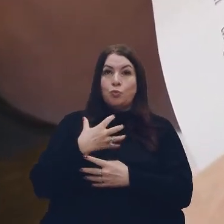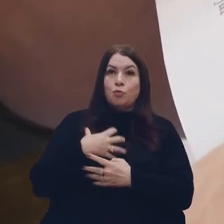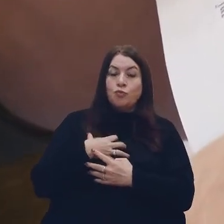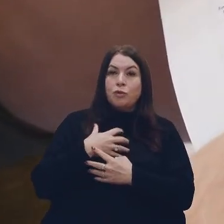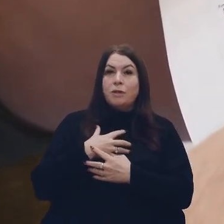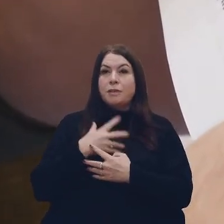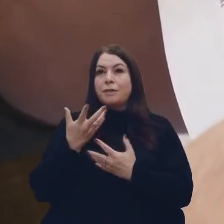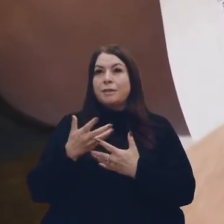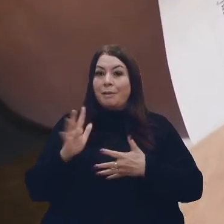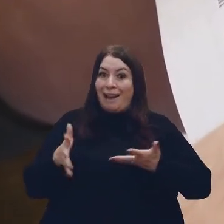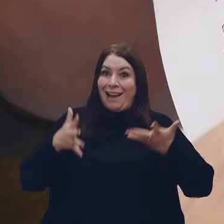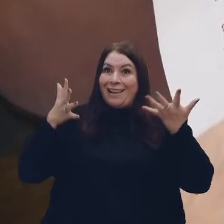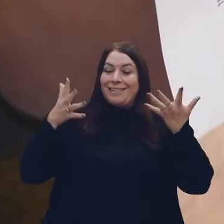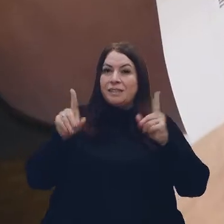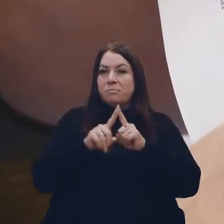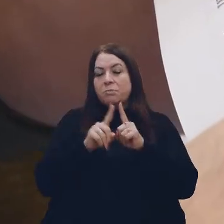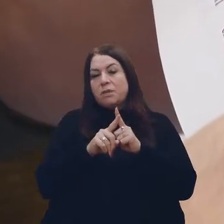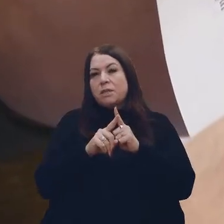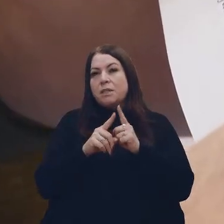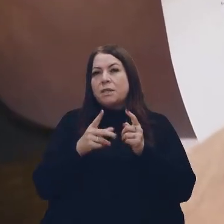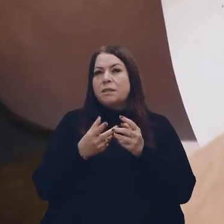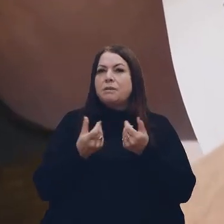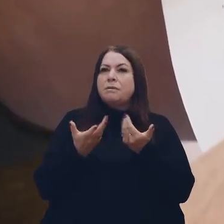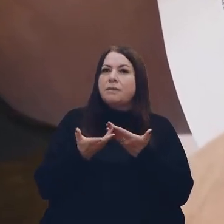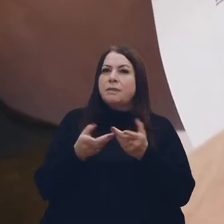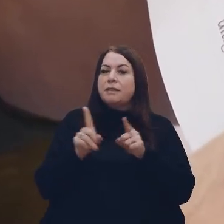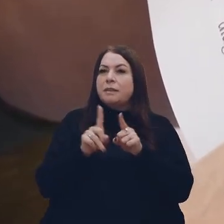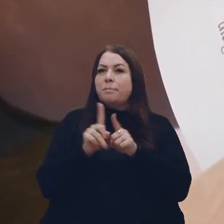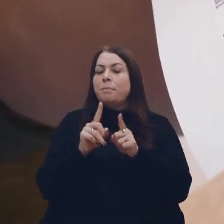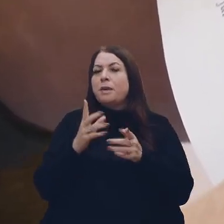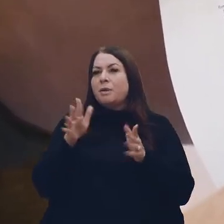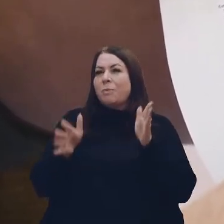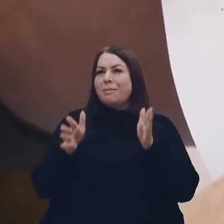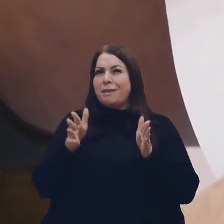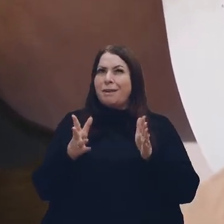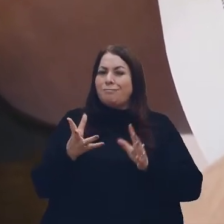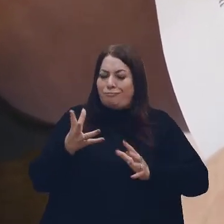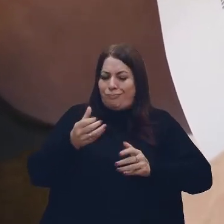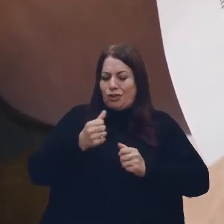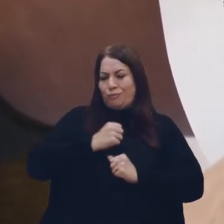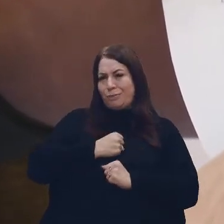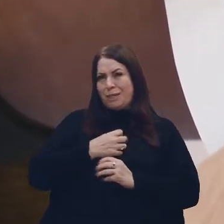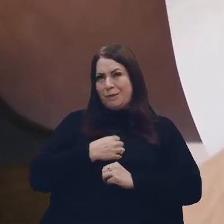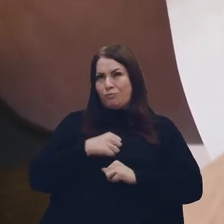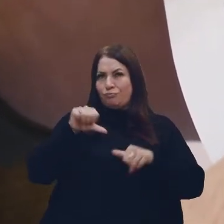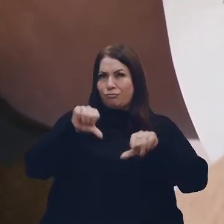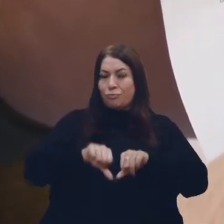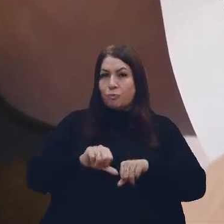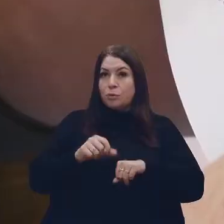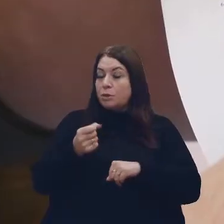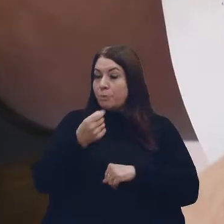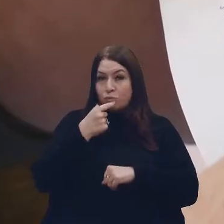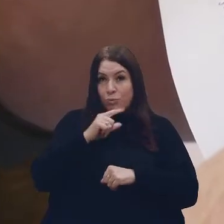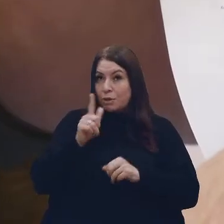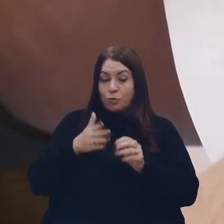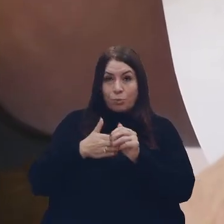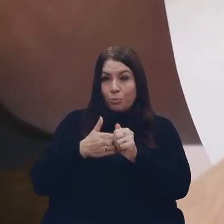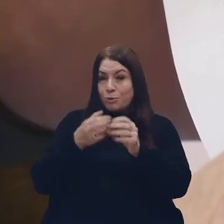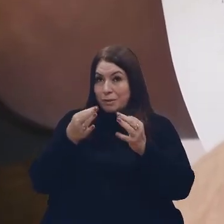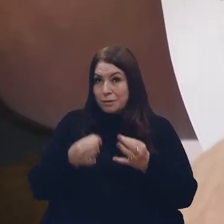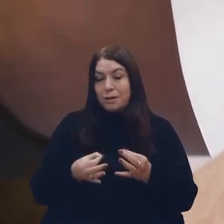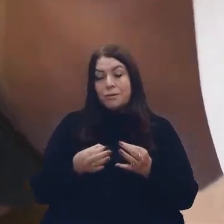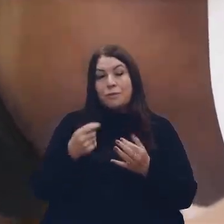forte fase de euforia que despencou em uma fase de depressão. Sem os medicamentos e o acompanhamento